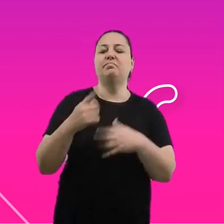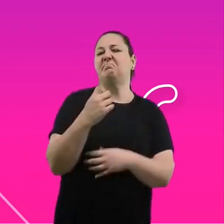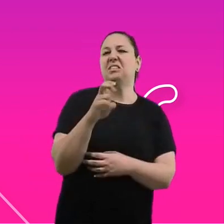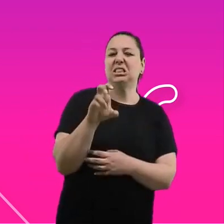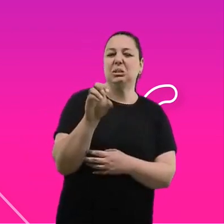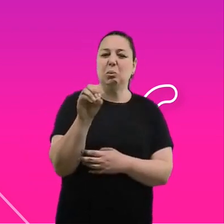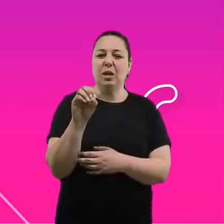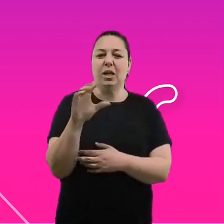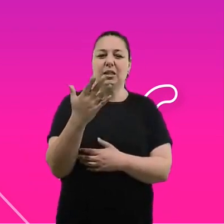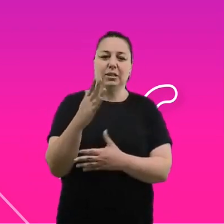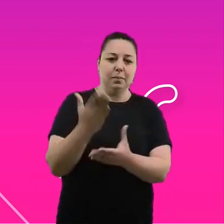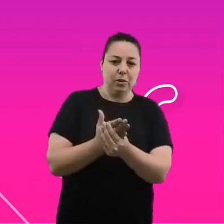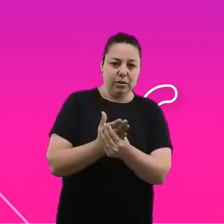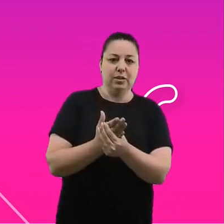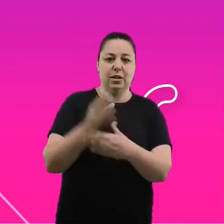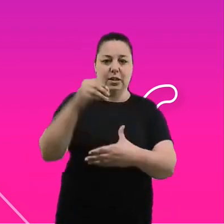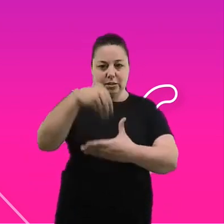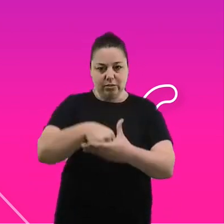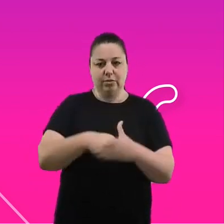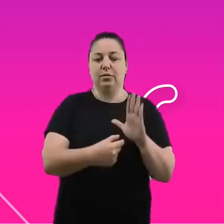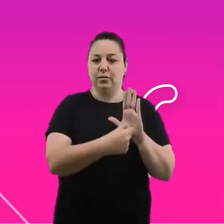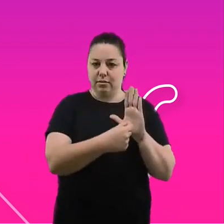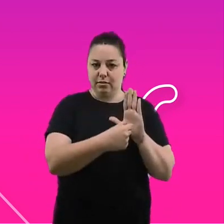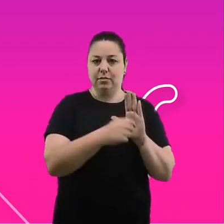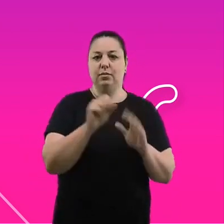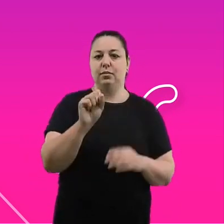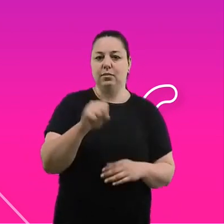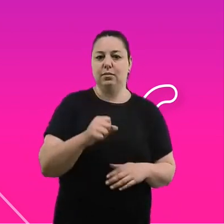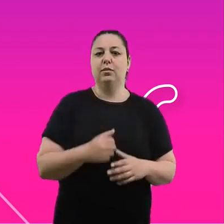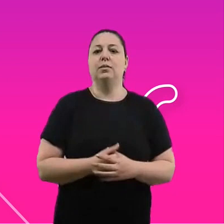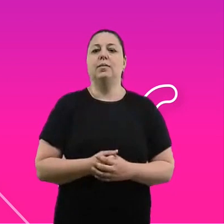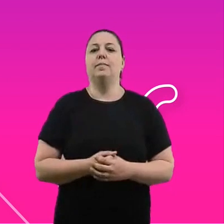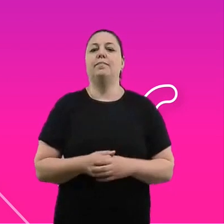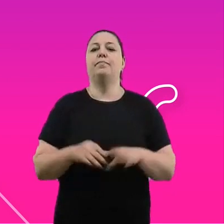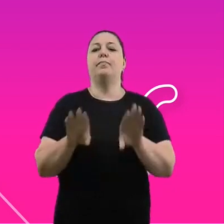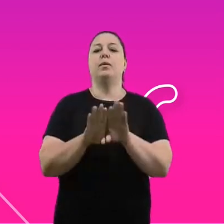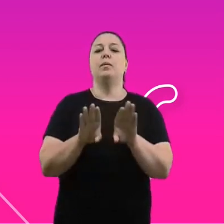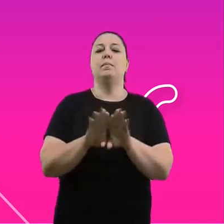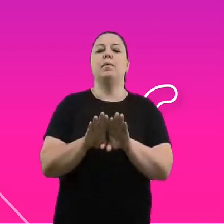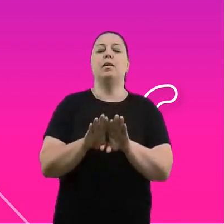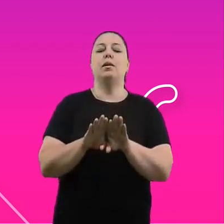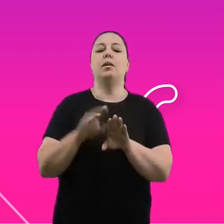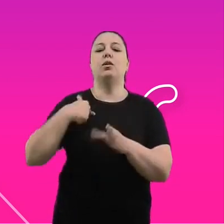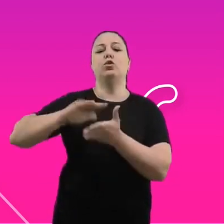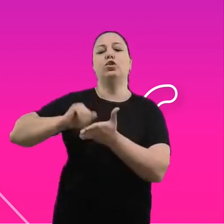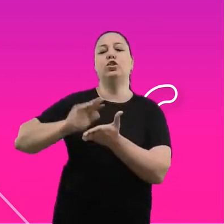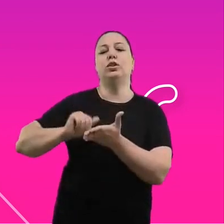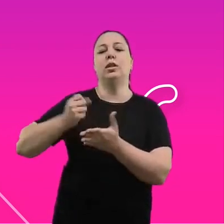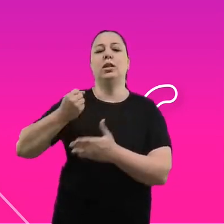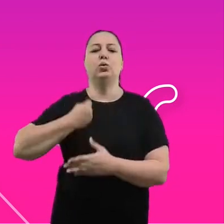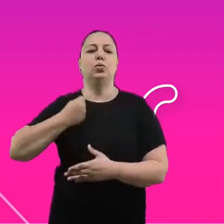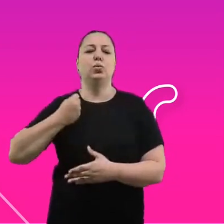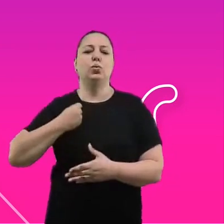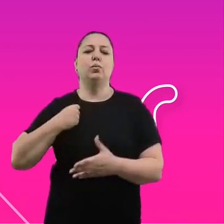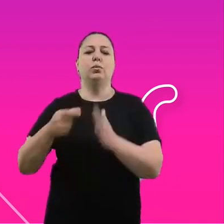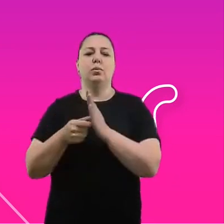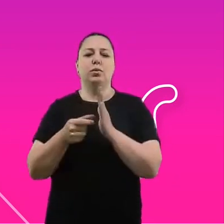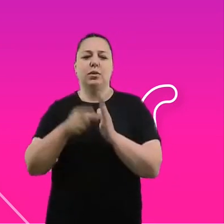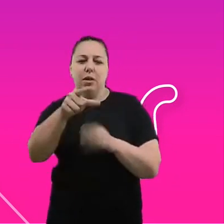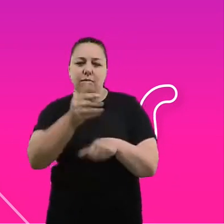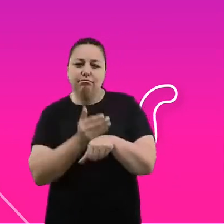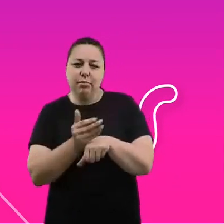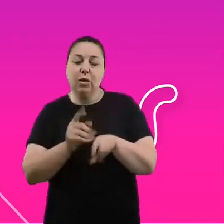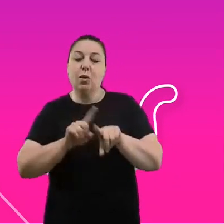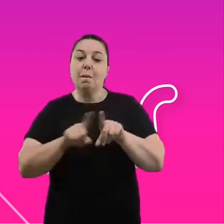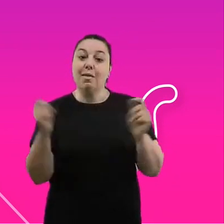processos, mas eu também fiz essa questão de retirar ali o número dos processos, né, está em branco, mas a gente consegue ver em tempo